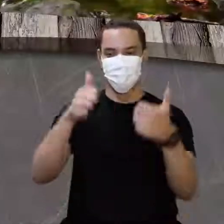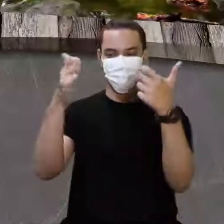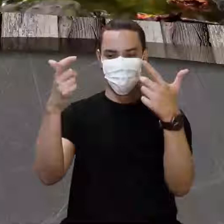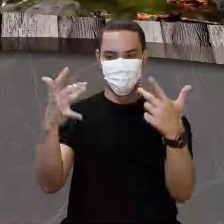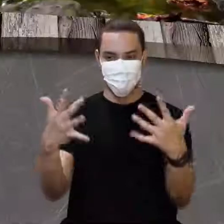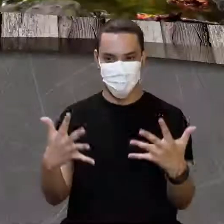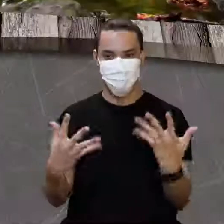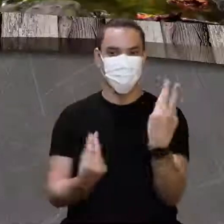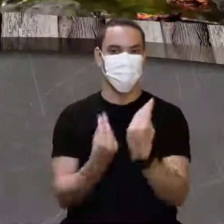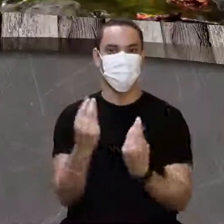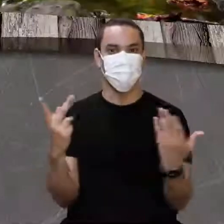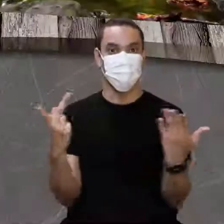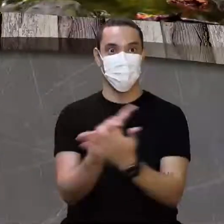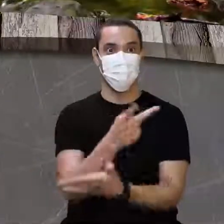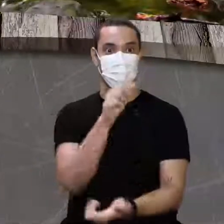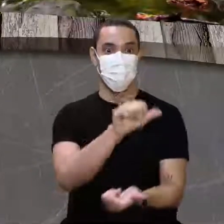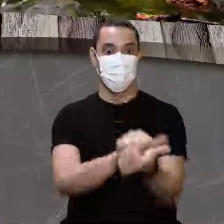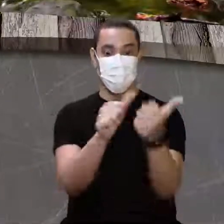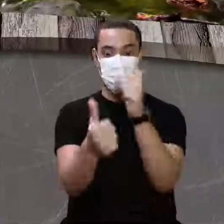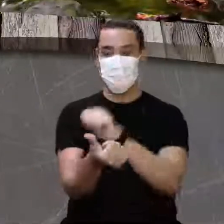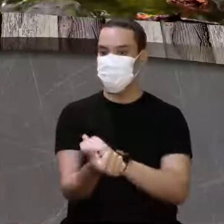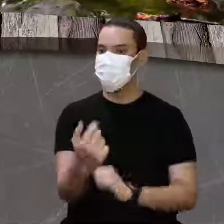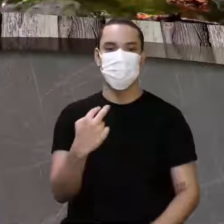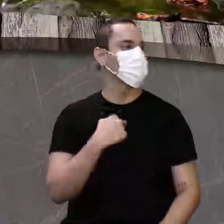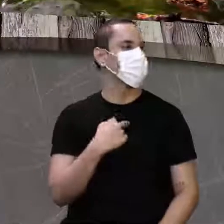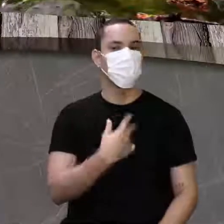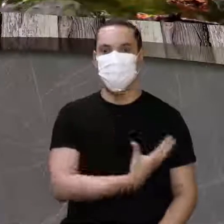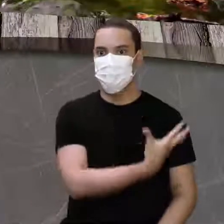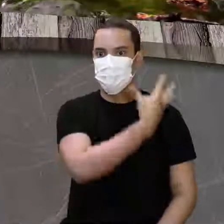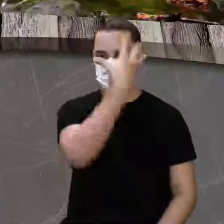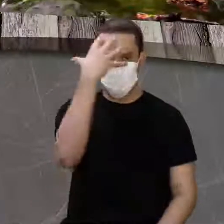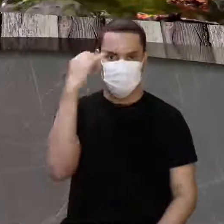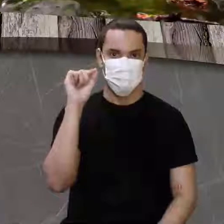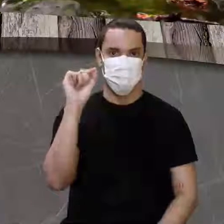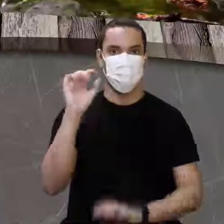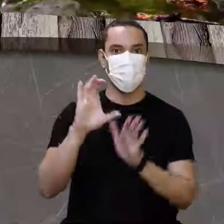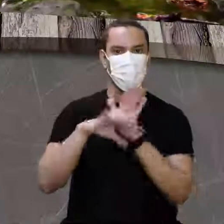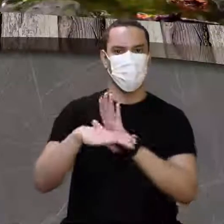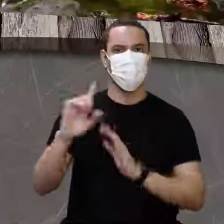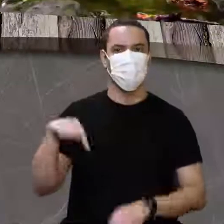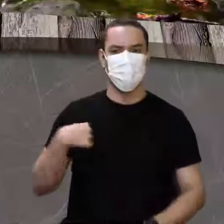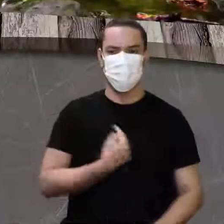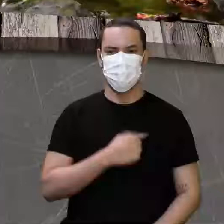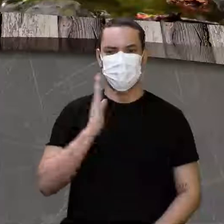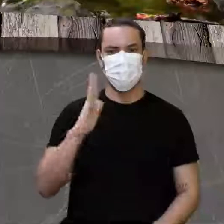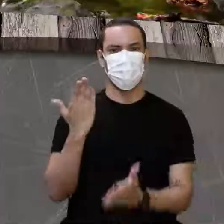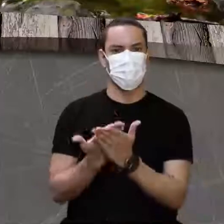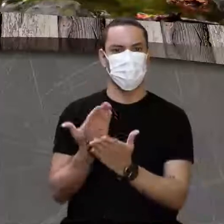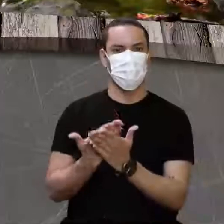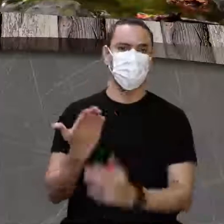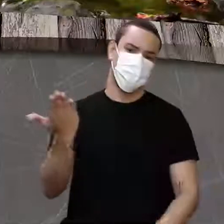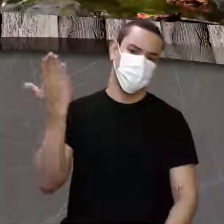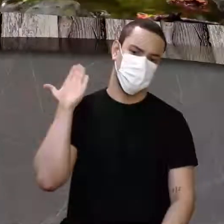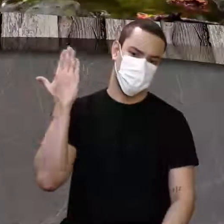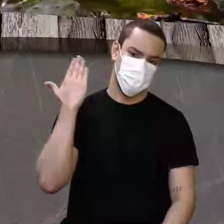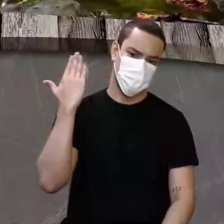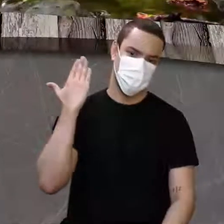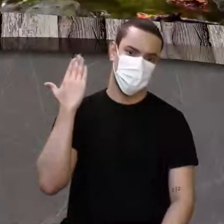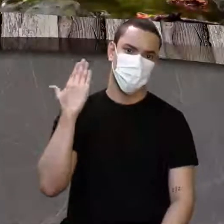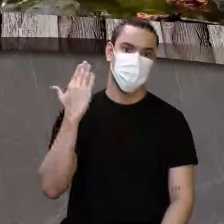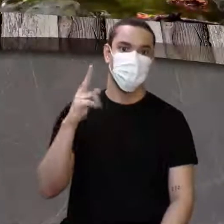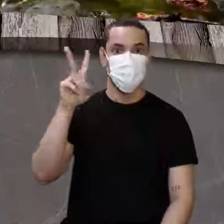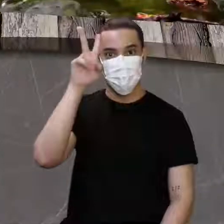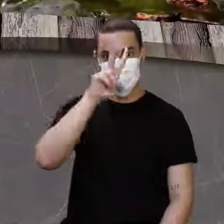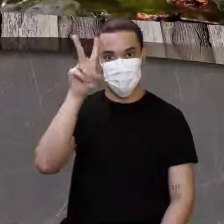desse processo de adaptação, aí a gente não pode esquecer um conceito que a gente viu lá nas aulas anteriores, trazido